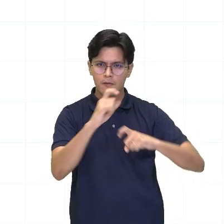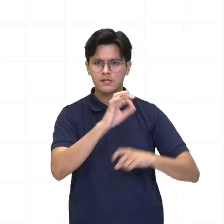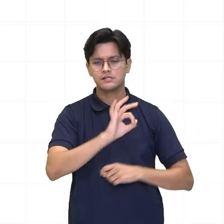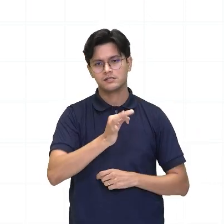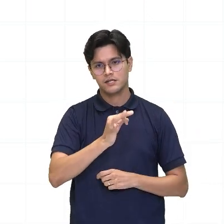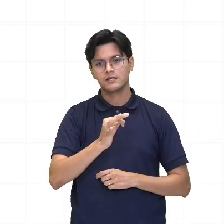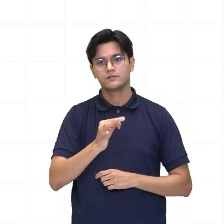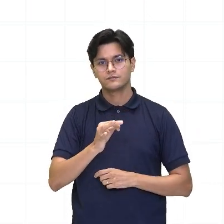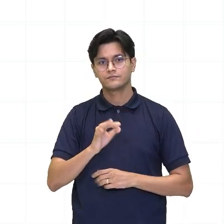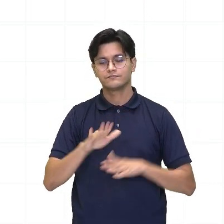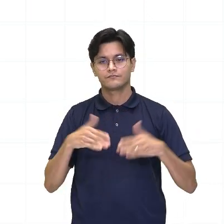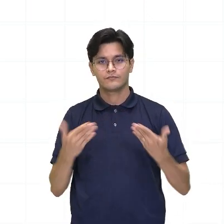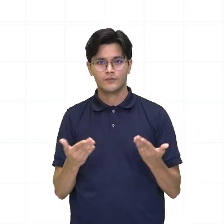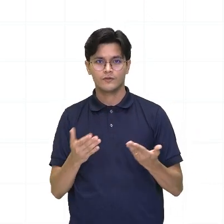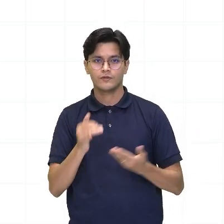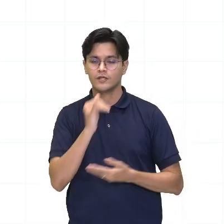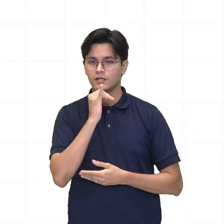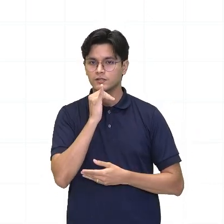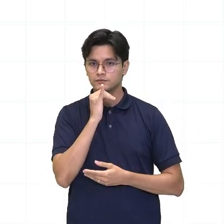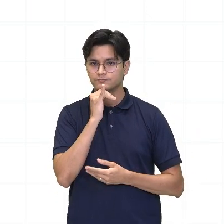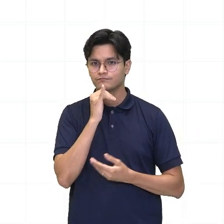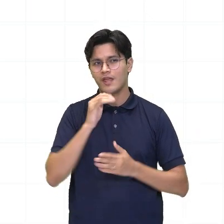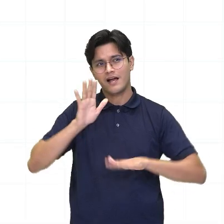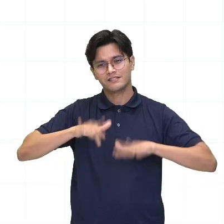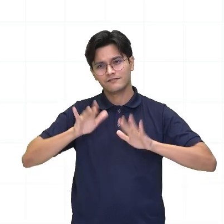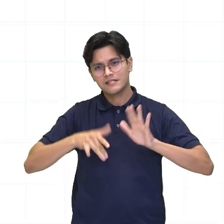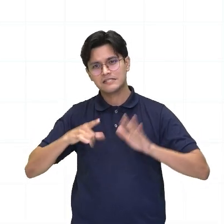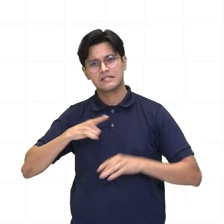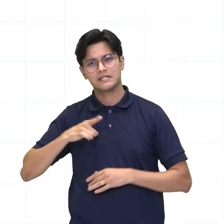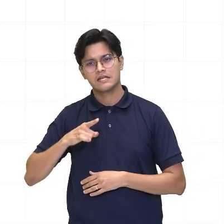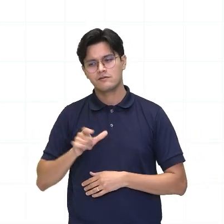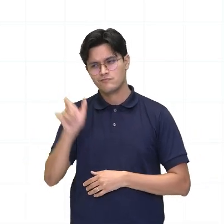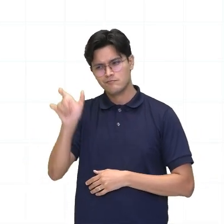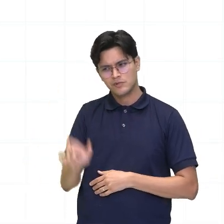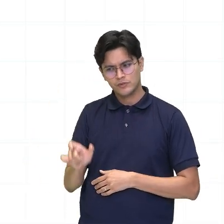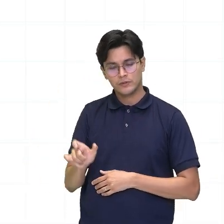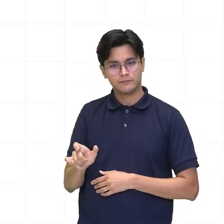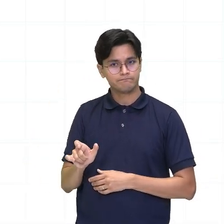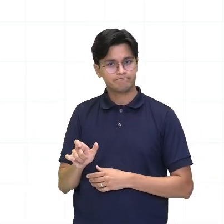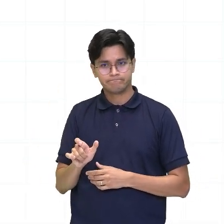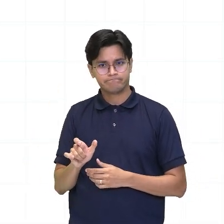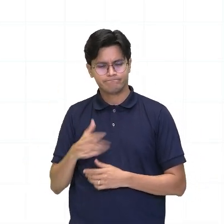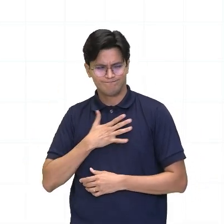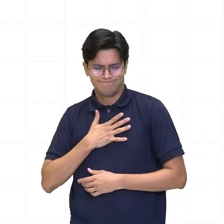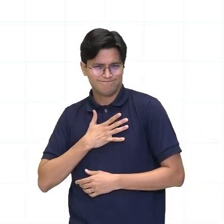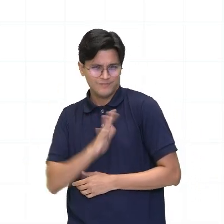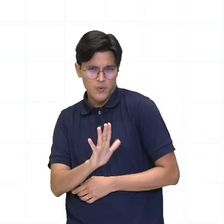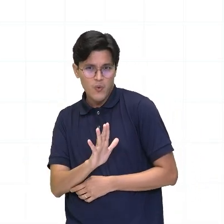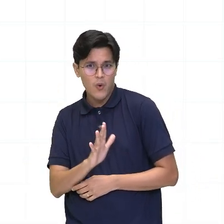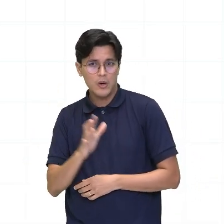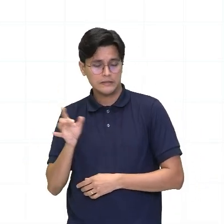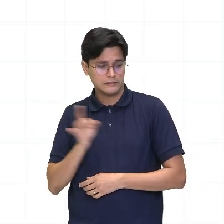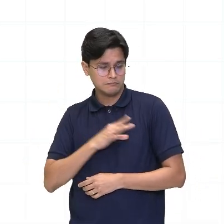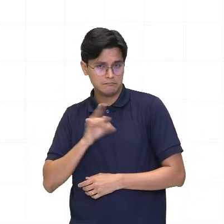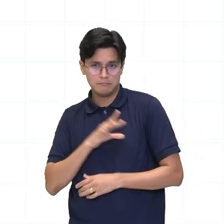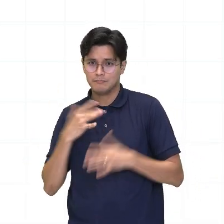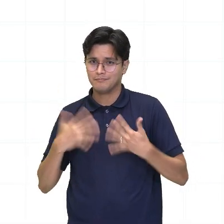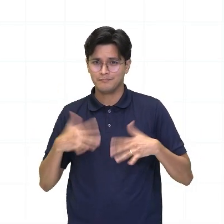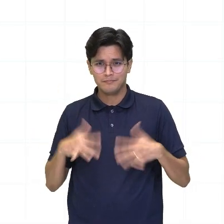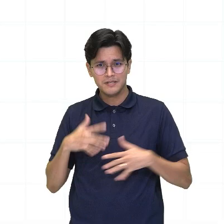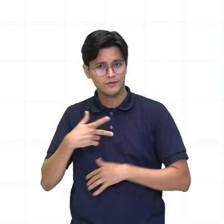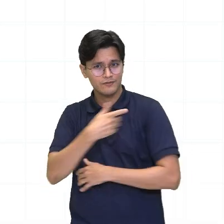está dentro daquela substância que foi injetada no seu organismo, né? Lembre-se que elas são aí para estimular esse